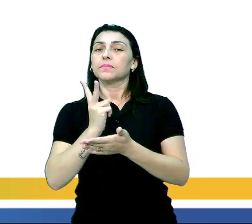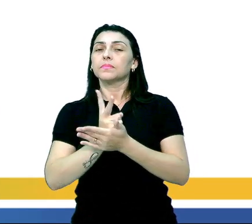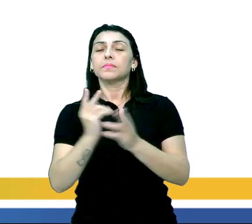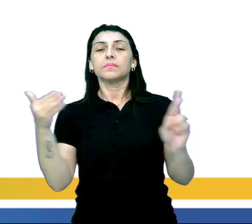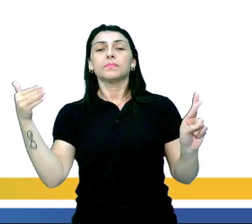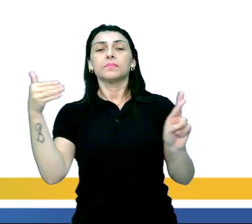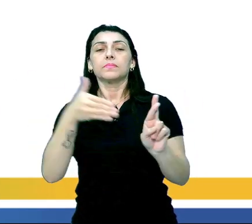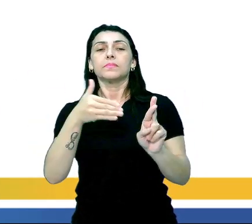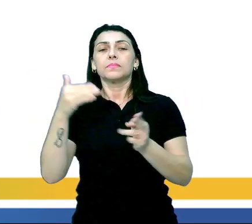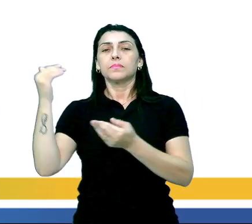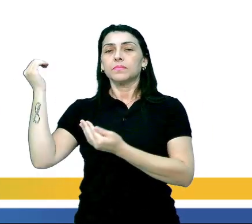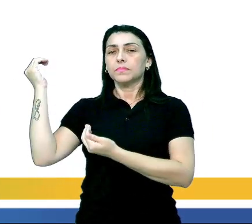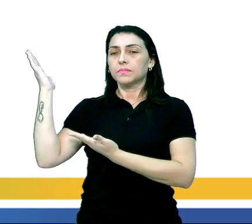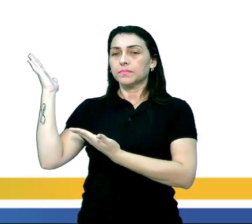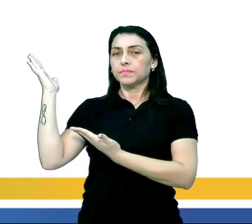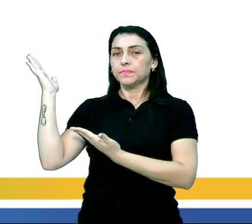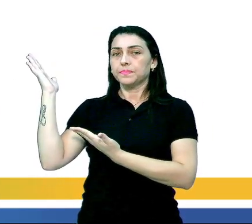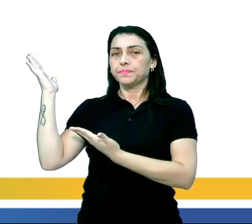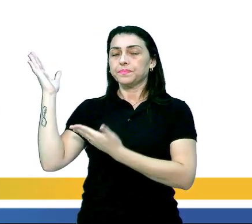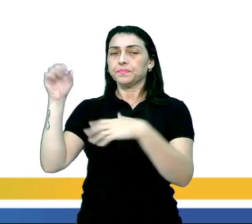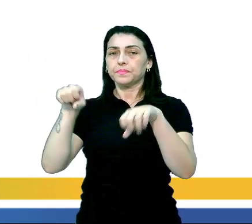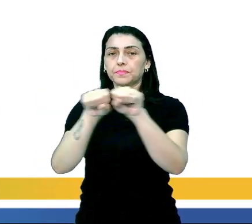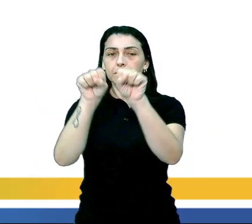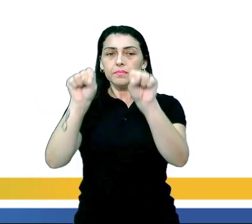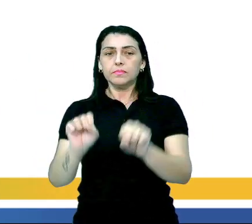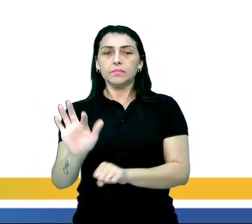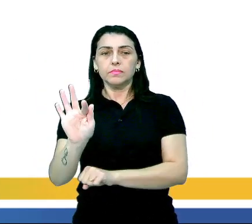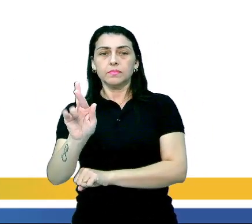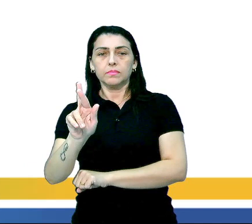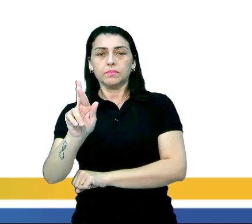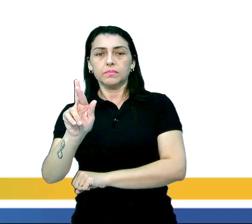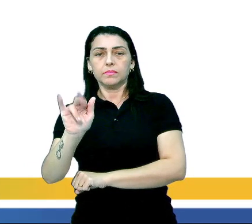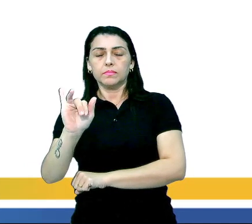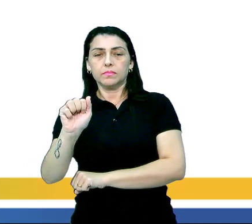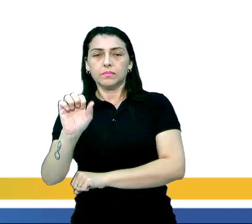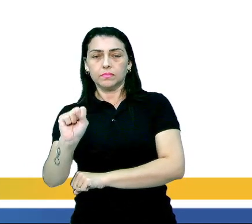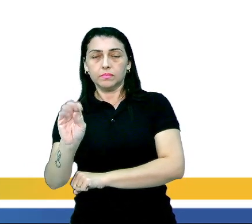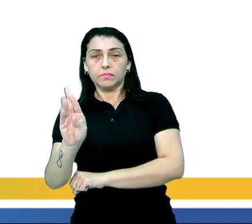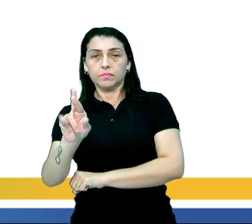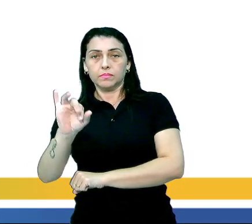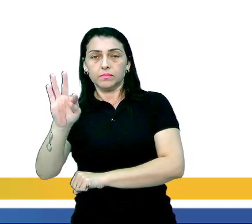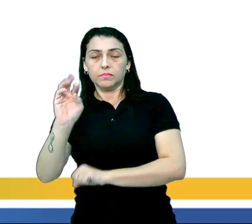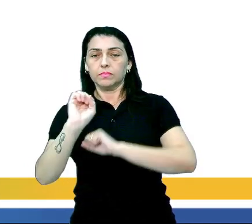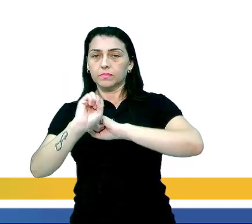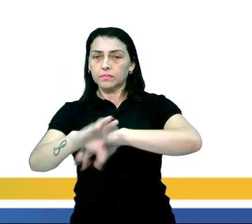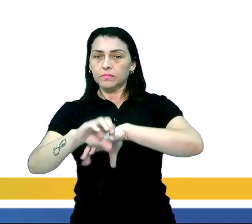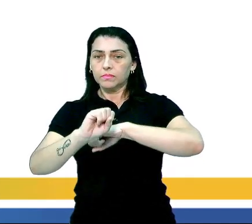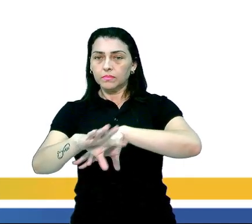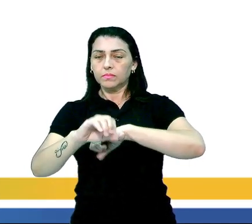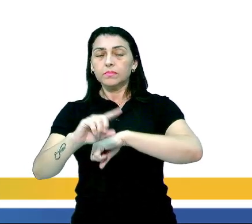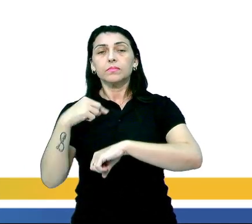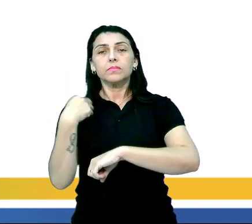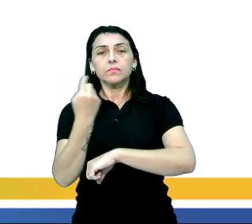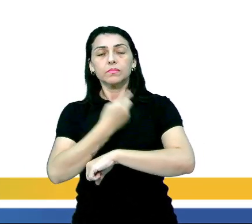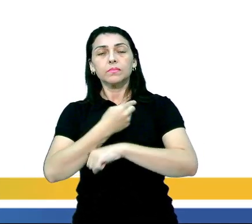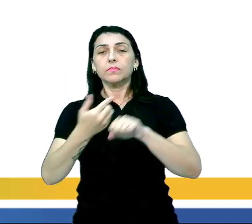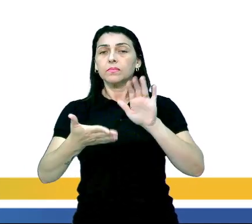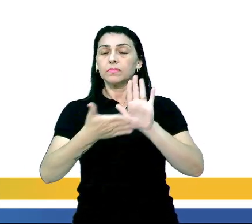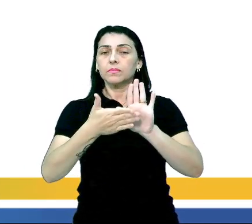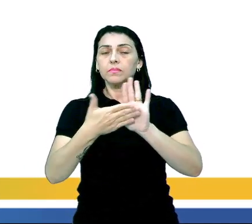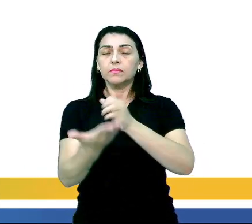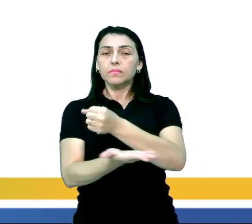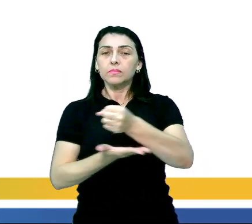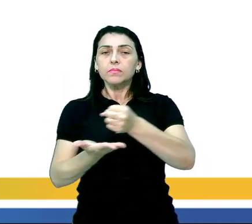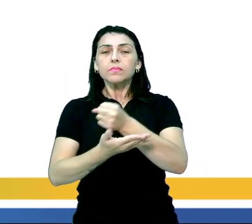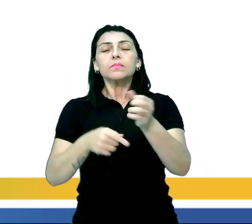como referência aí o sistema Farias Brito de ensino, que é da onde nós fundamentalmente